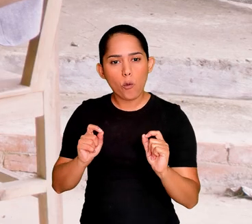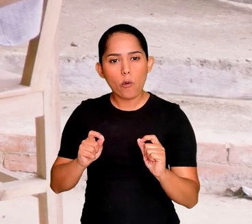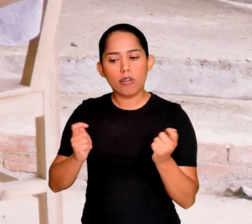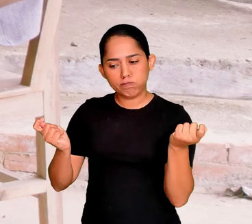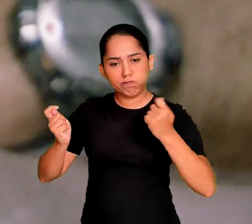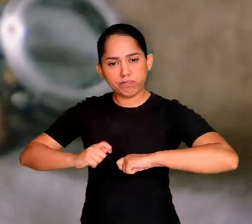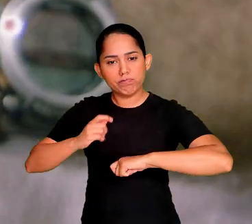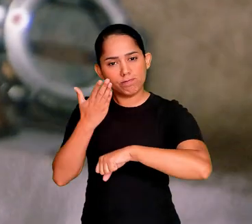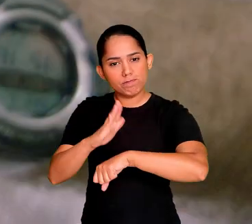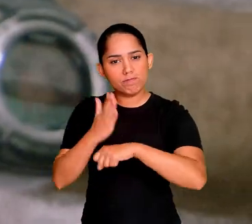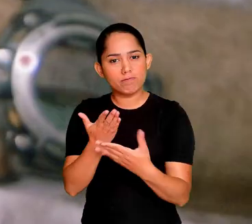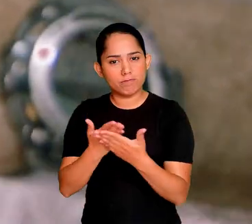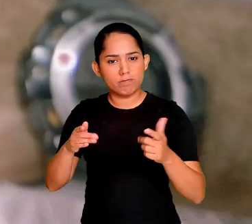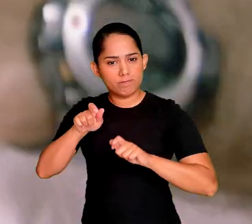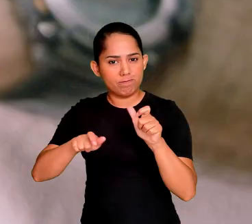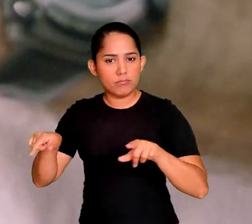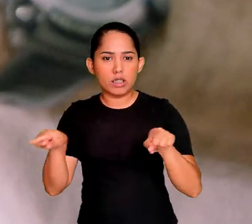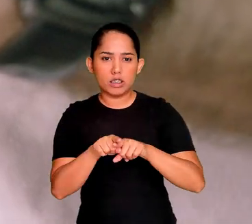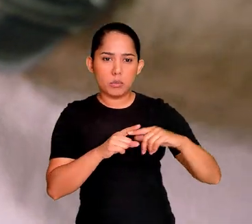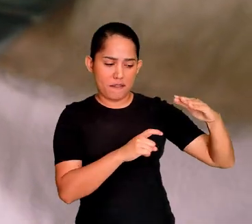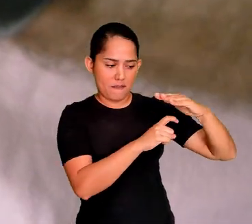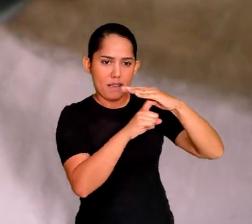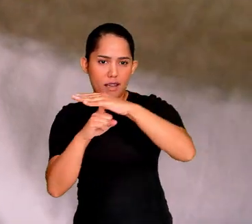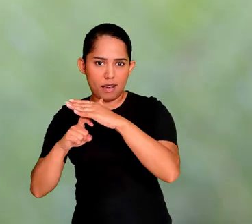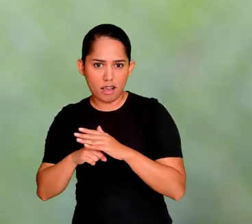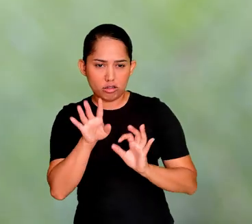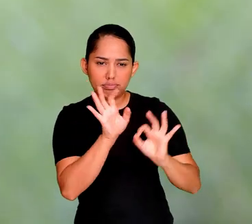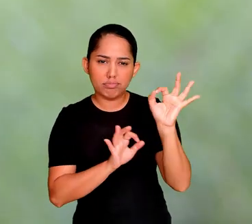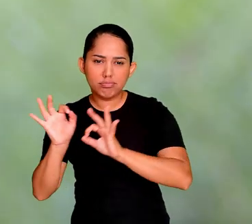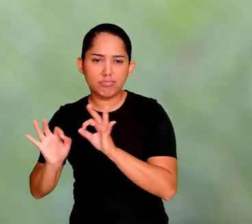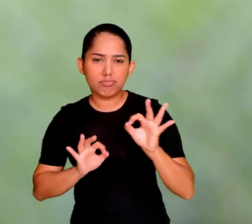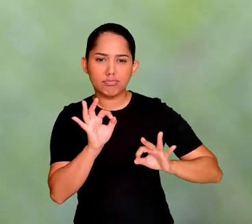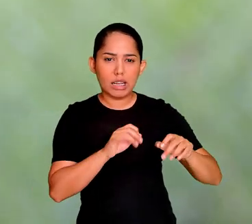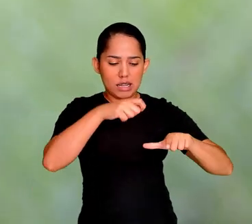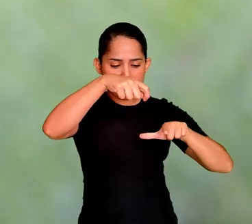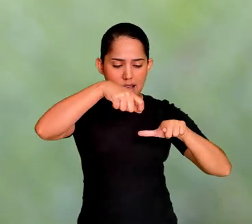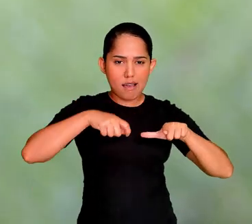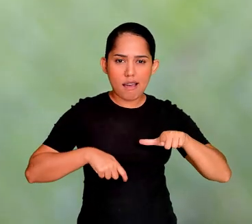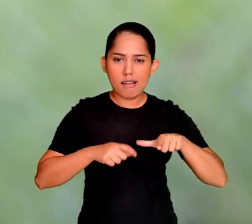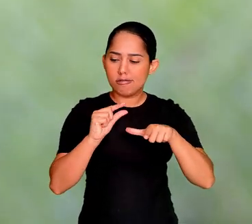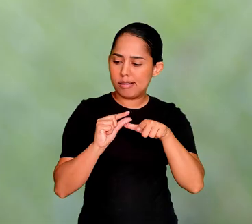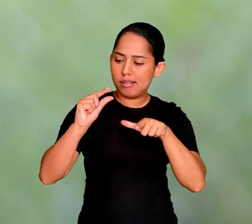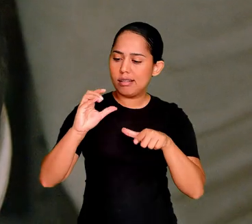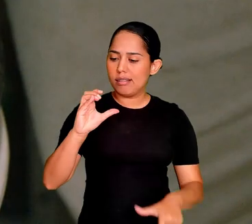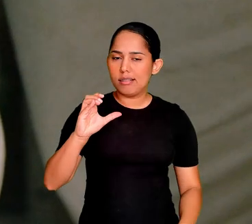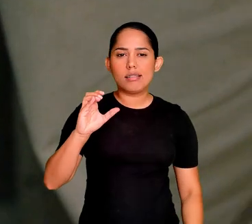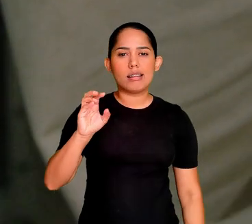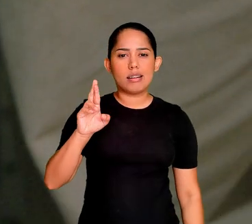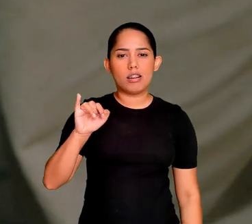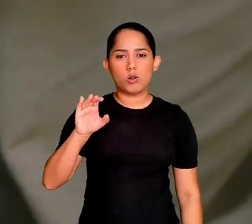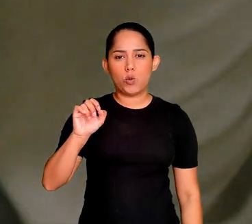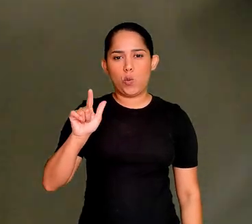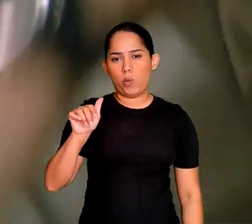própria semente, o impulso da organização das feiras estaduais de sementes crioulas e a feira regional do sul de Minas de sementes crioulas. Então a